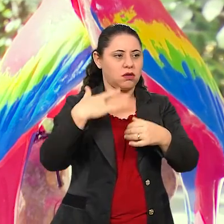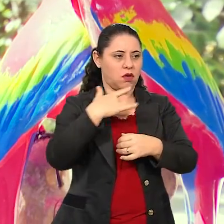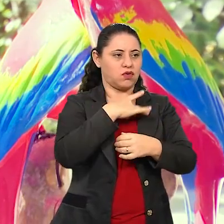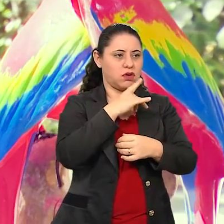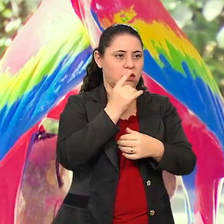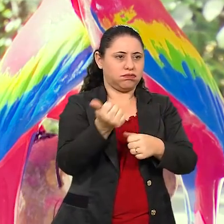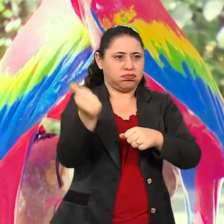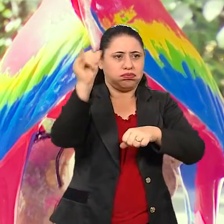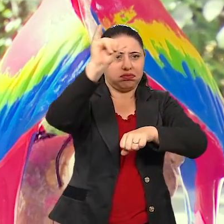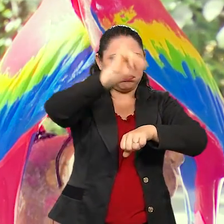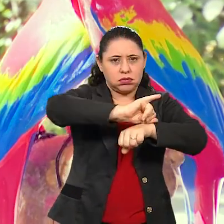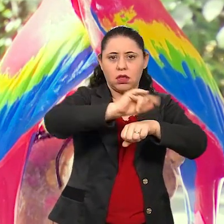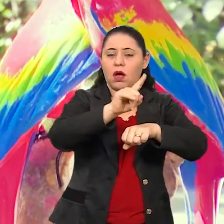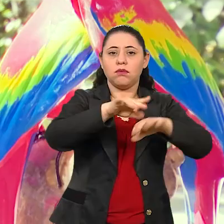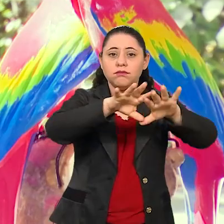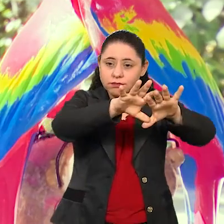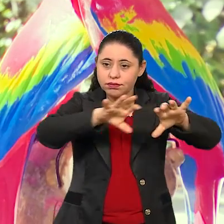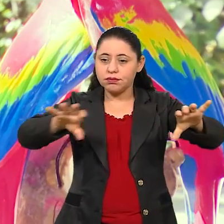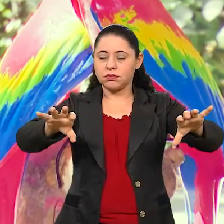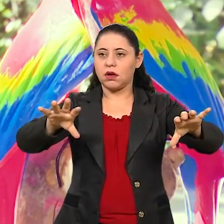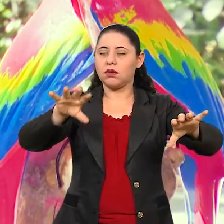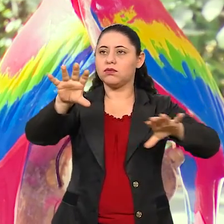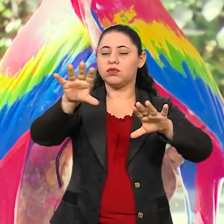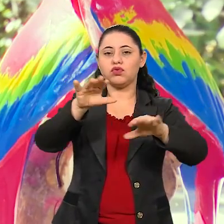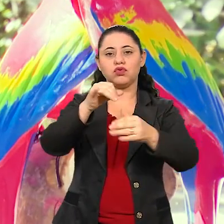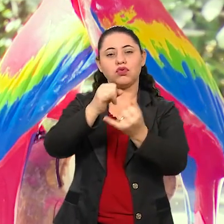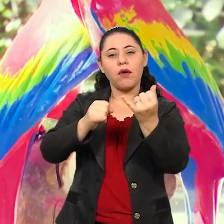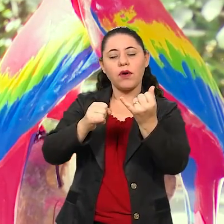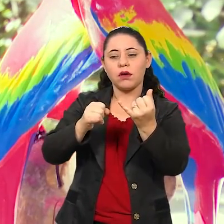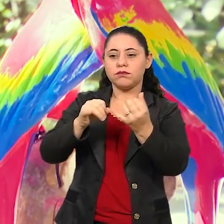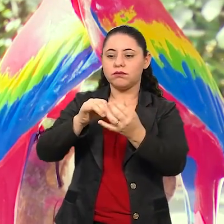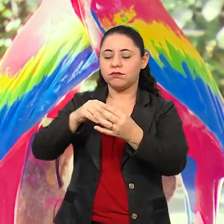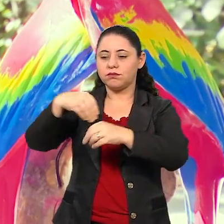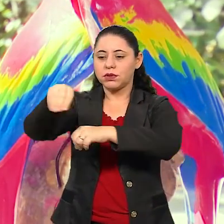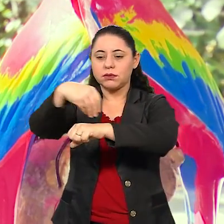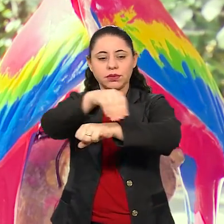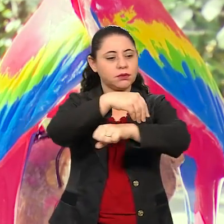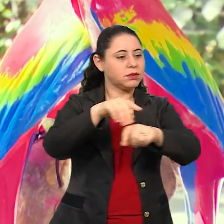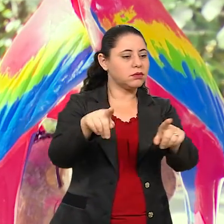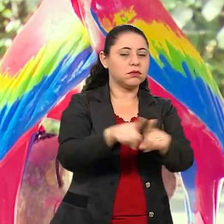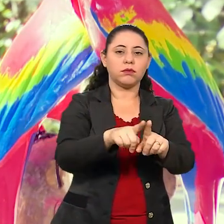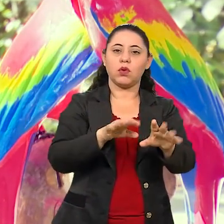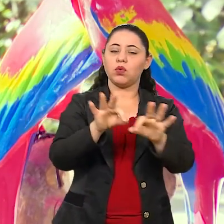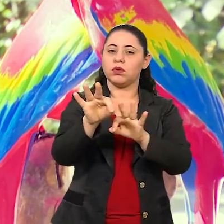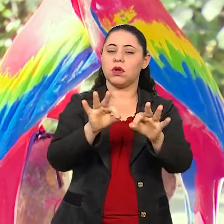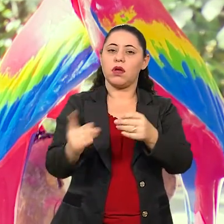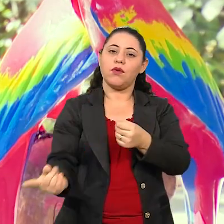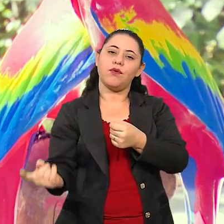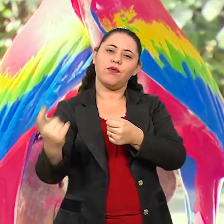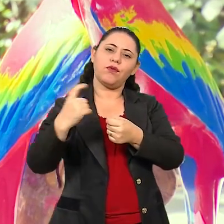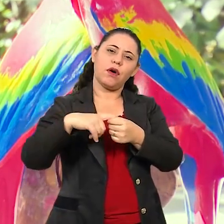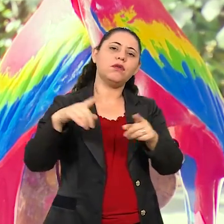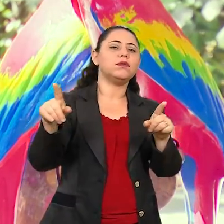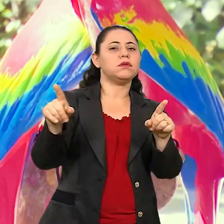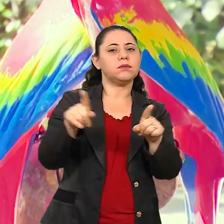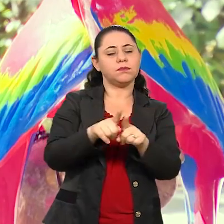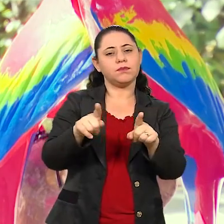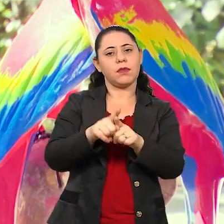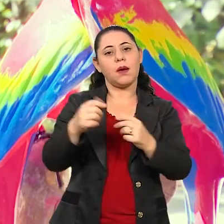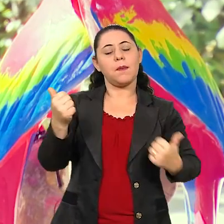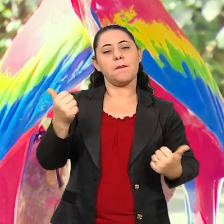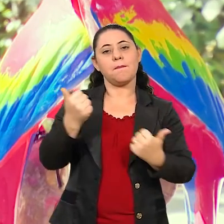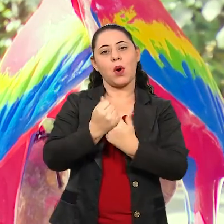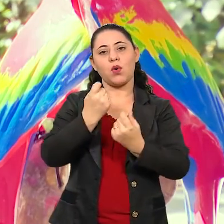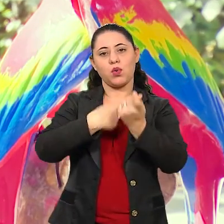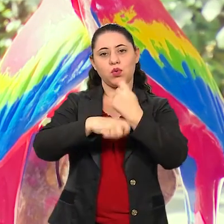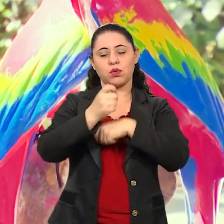as ações de saúde e junto com isso nos norteotos programas da retomada os programas de